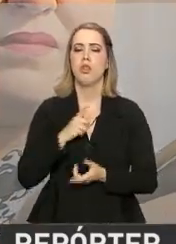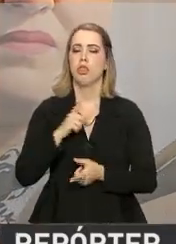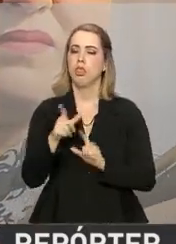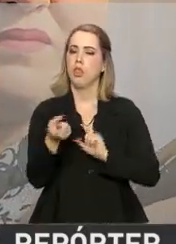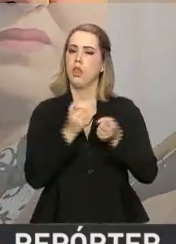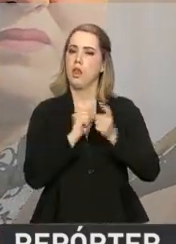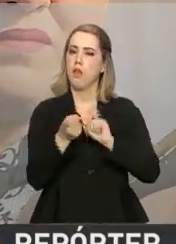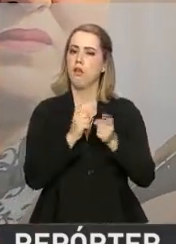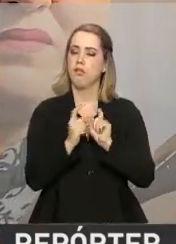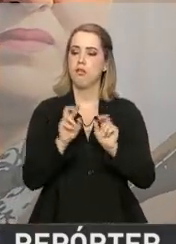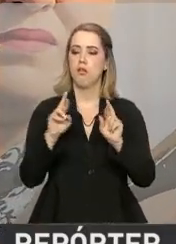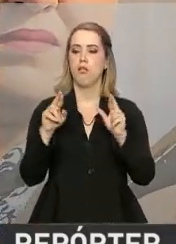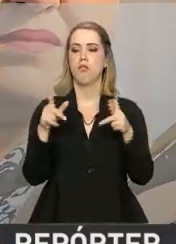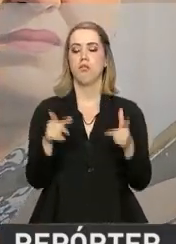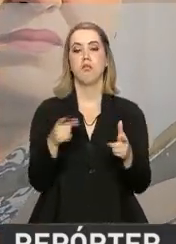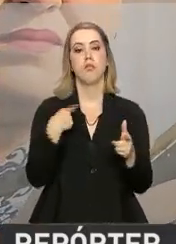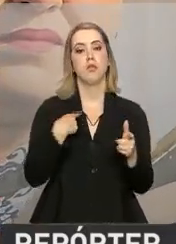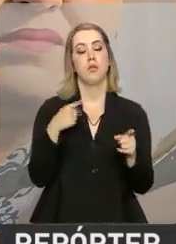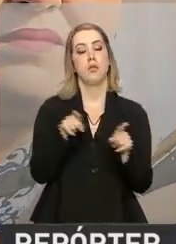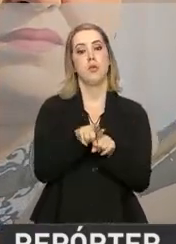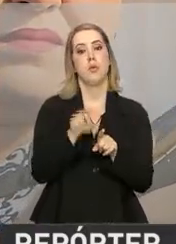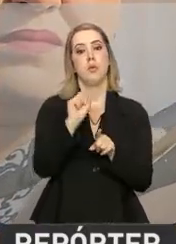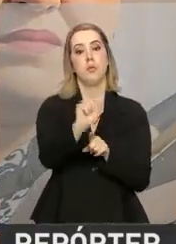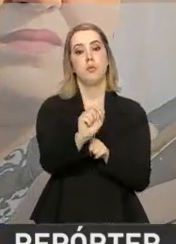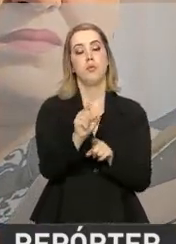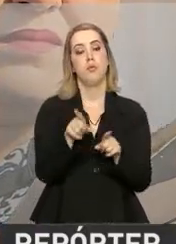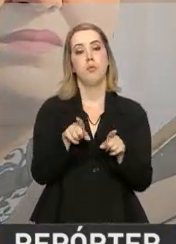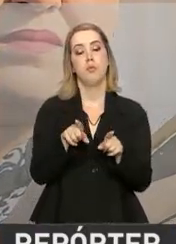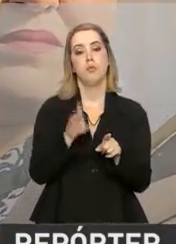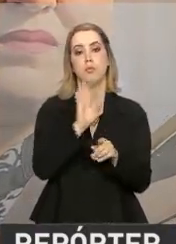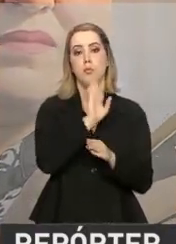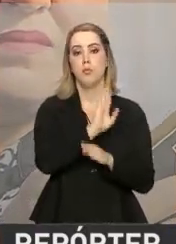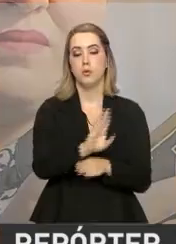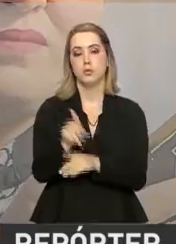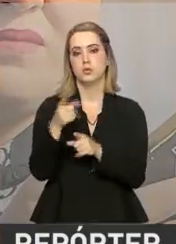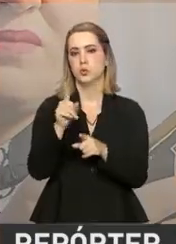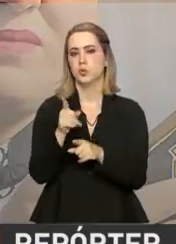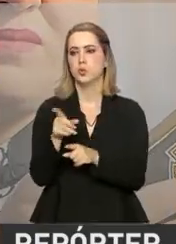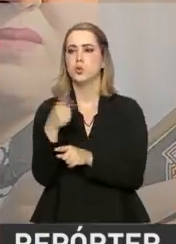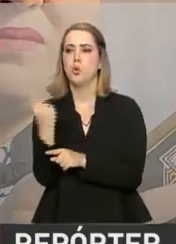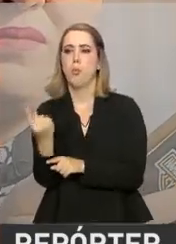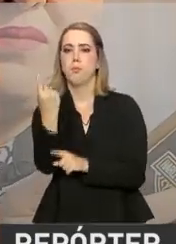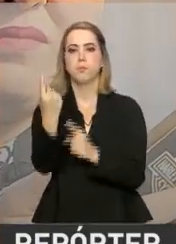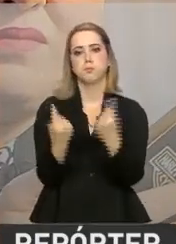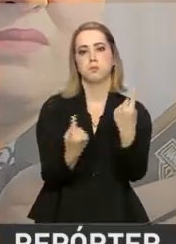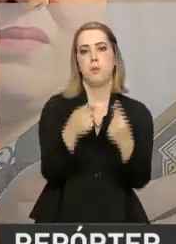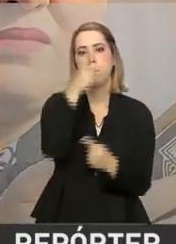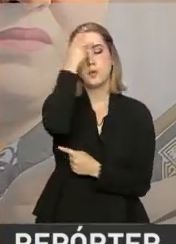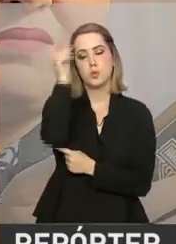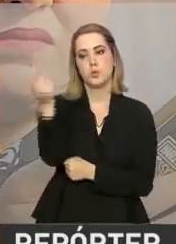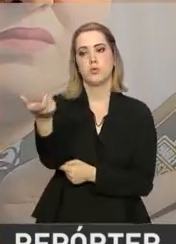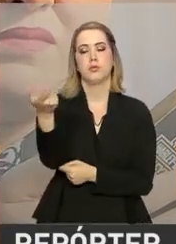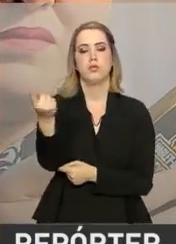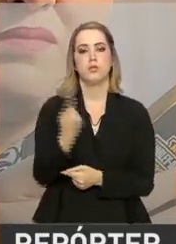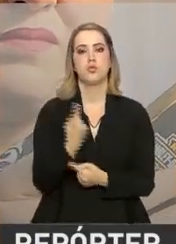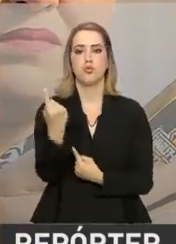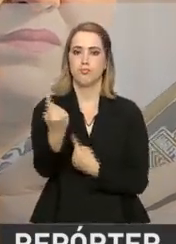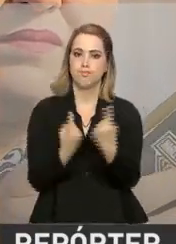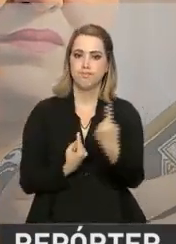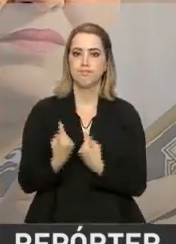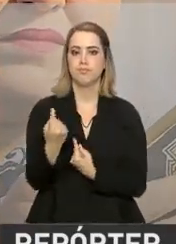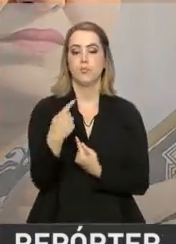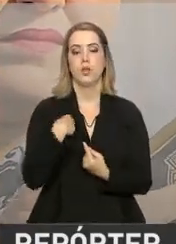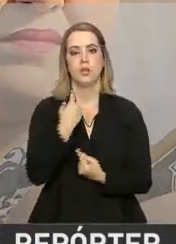diferenciado modelo de pagamento por cobertura e não procedimento e nós vamos trabalhar com muito carinho